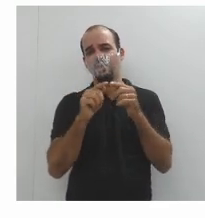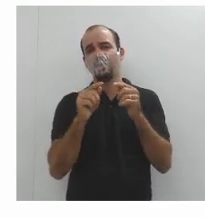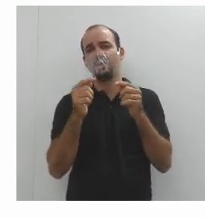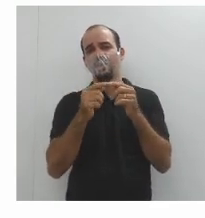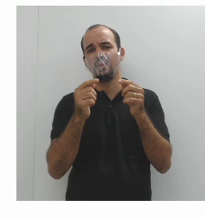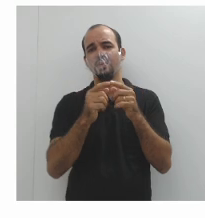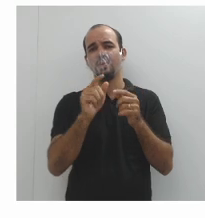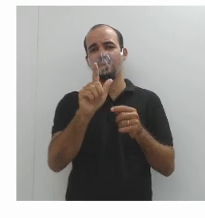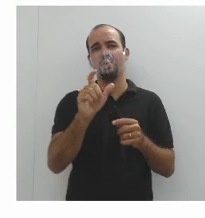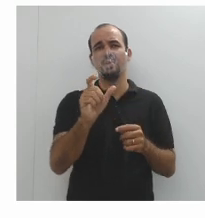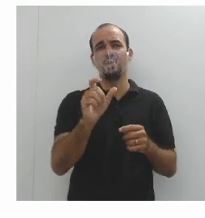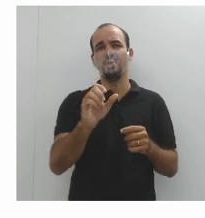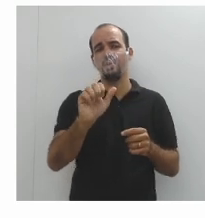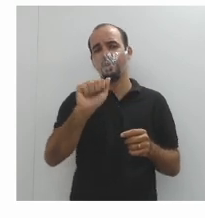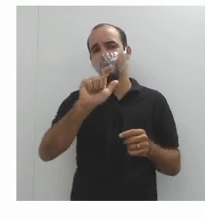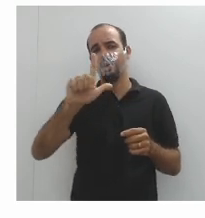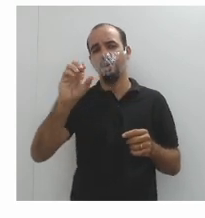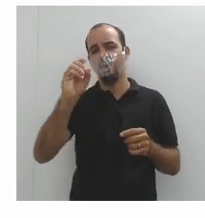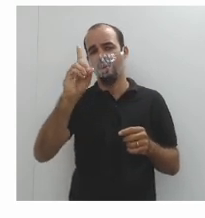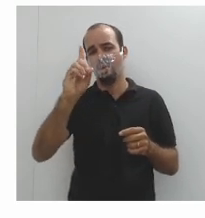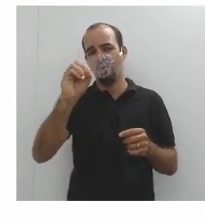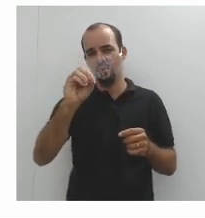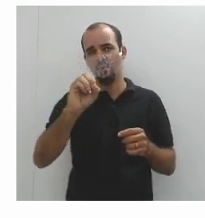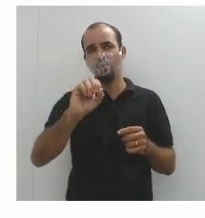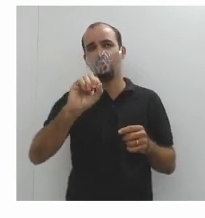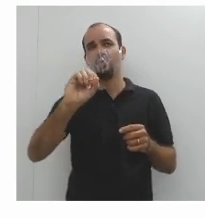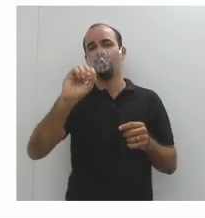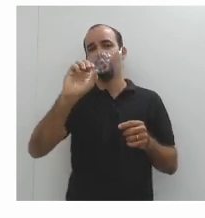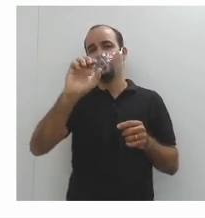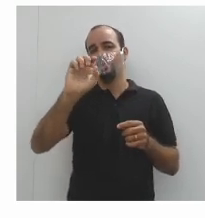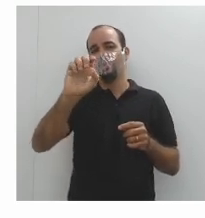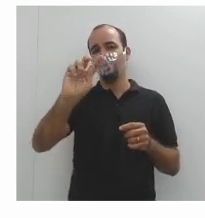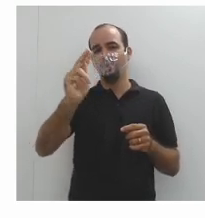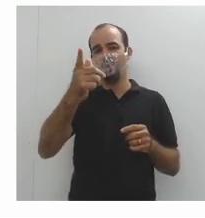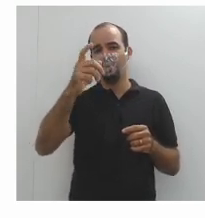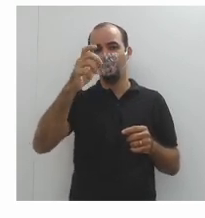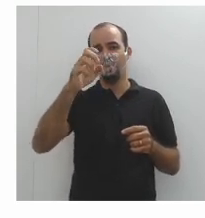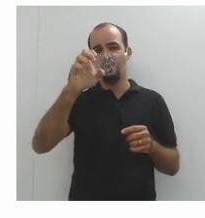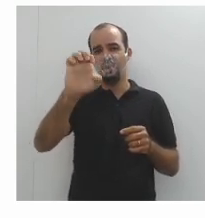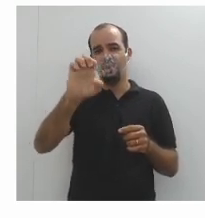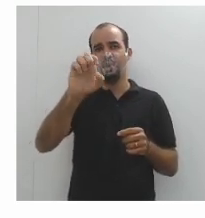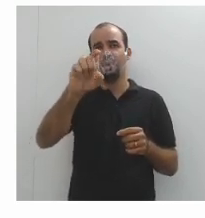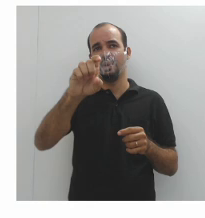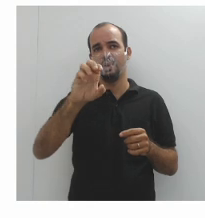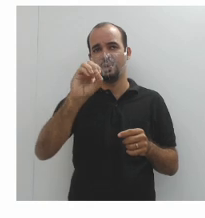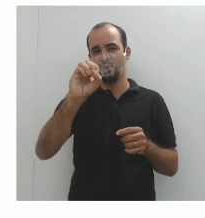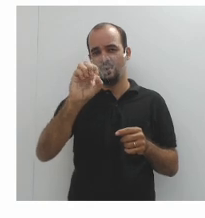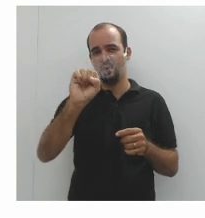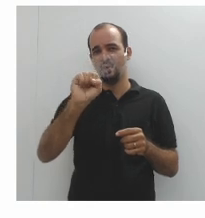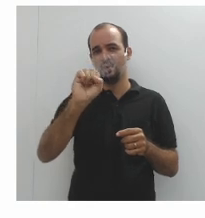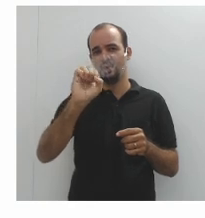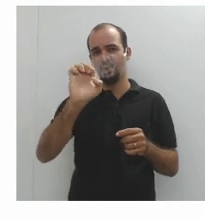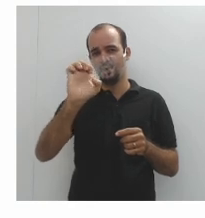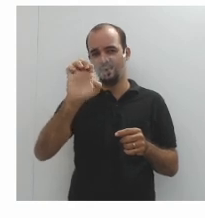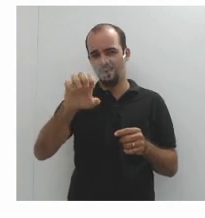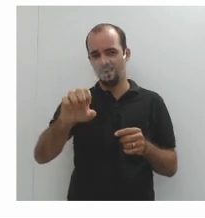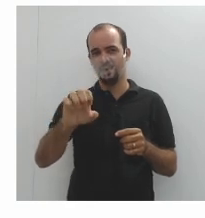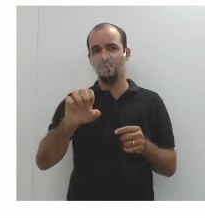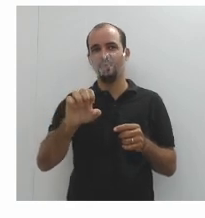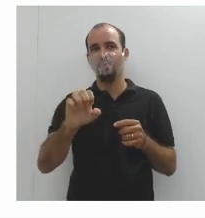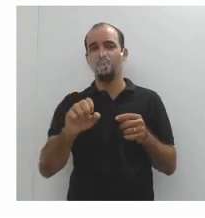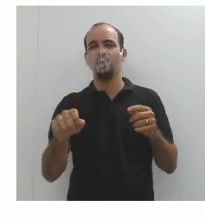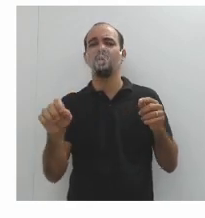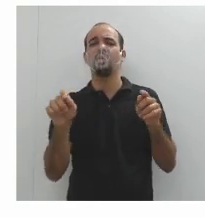ser encontrada pela hidrólise do amido. Ou seja, aqui eu tenho o amido, que é